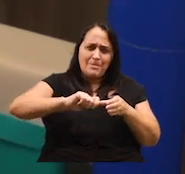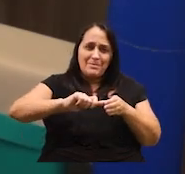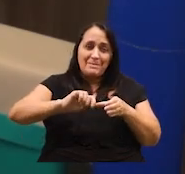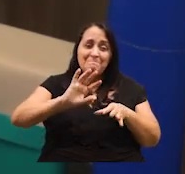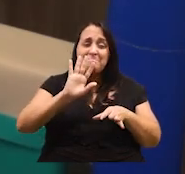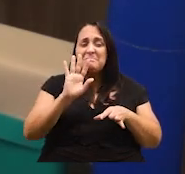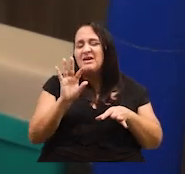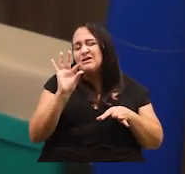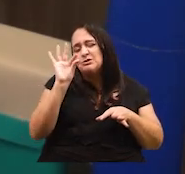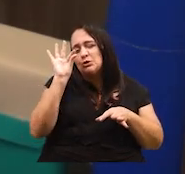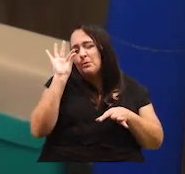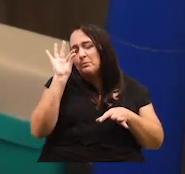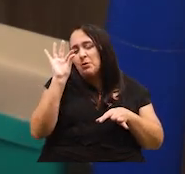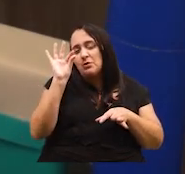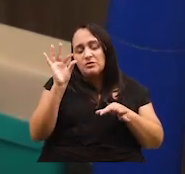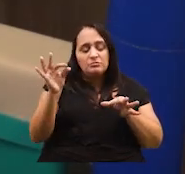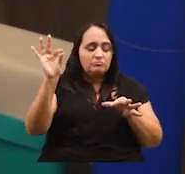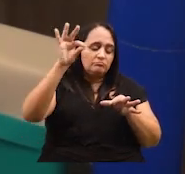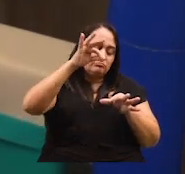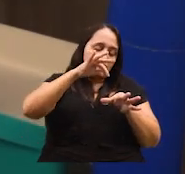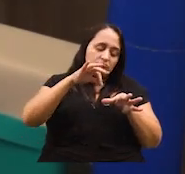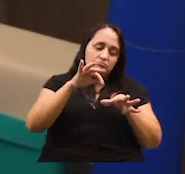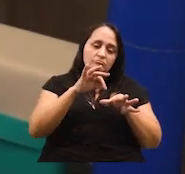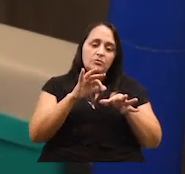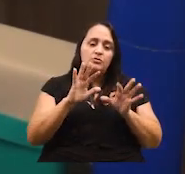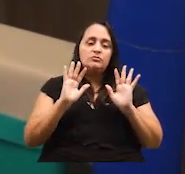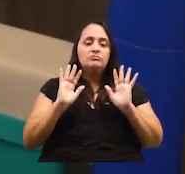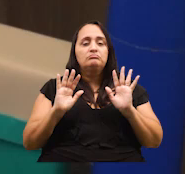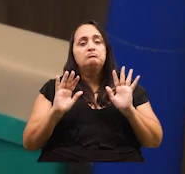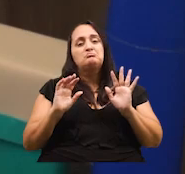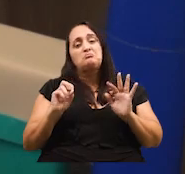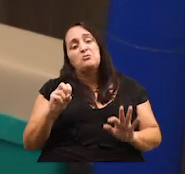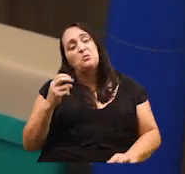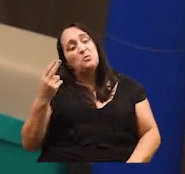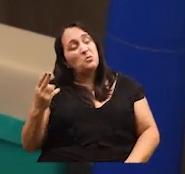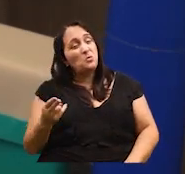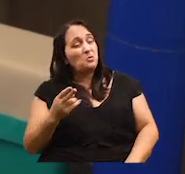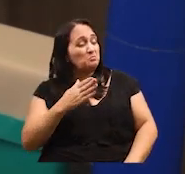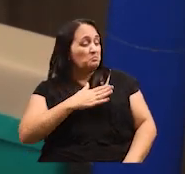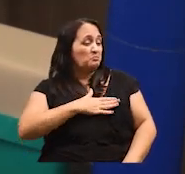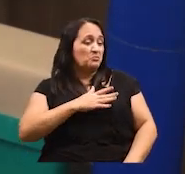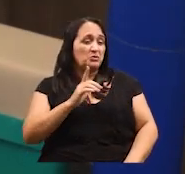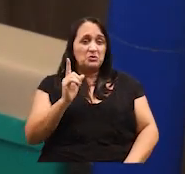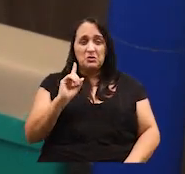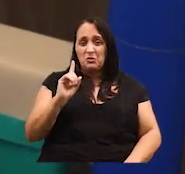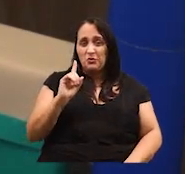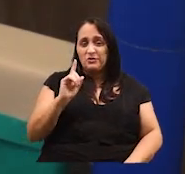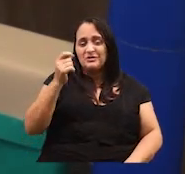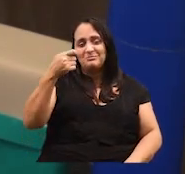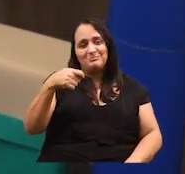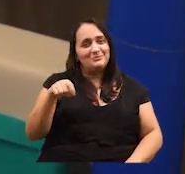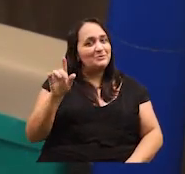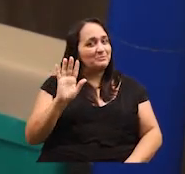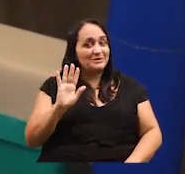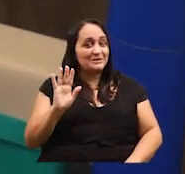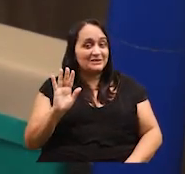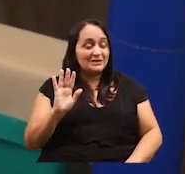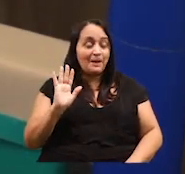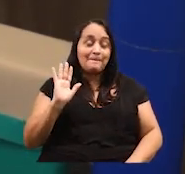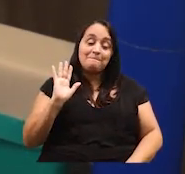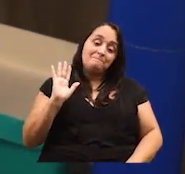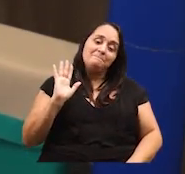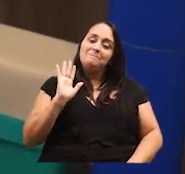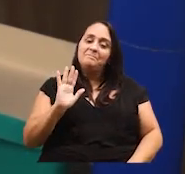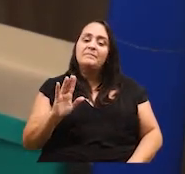só um pouquinho, ou até nem gostar, eu posso até nem botar, certo? Então, lembre, toda receita eu vou